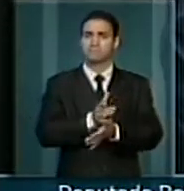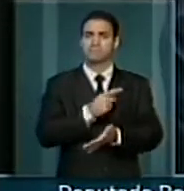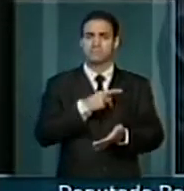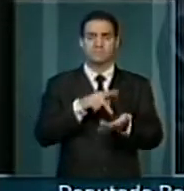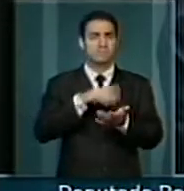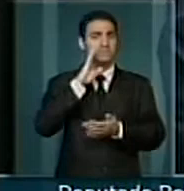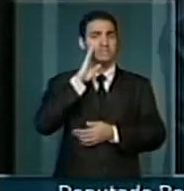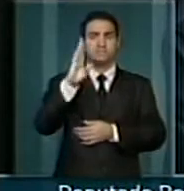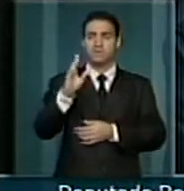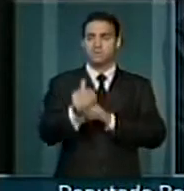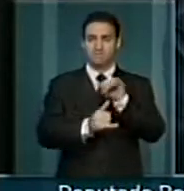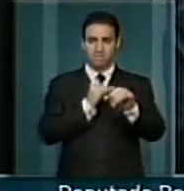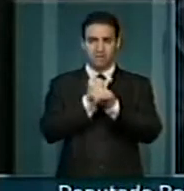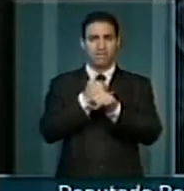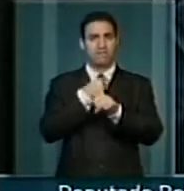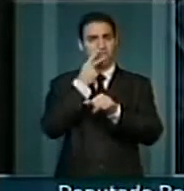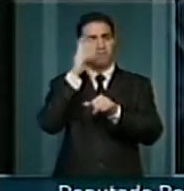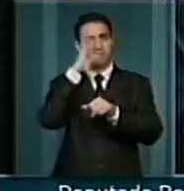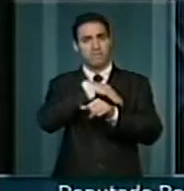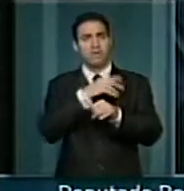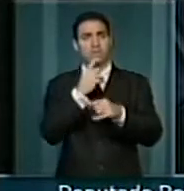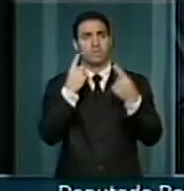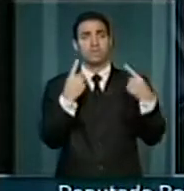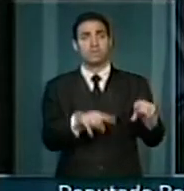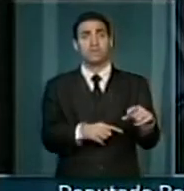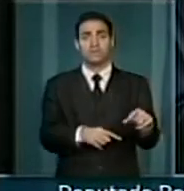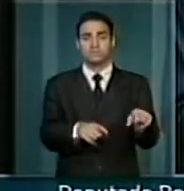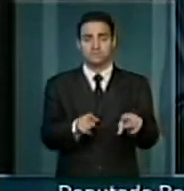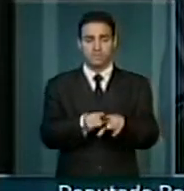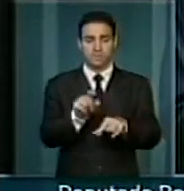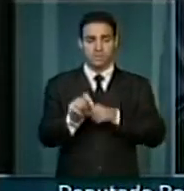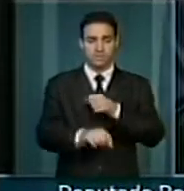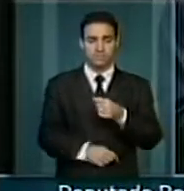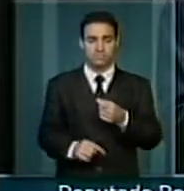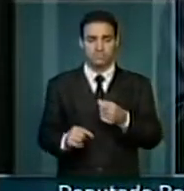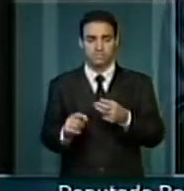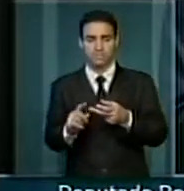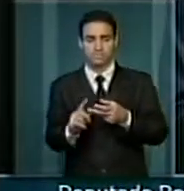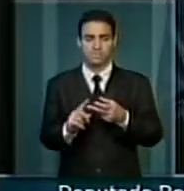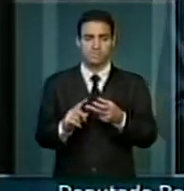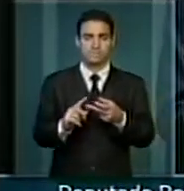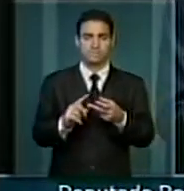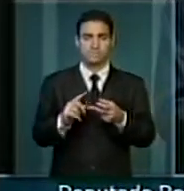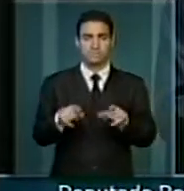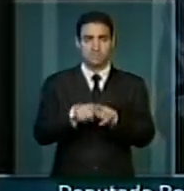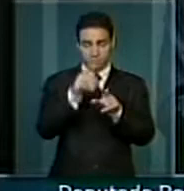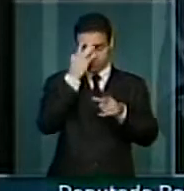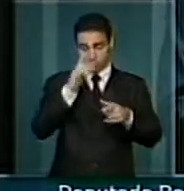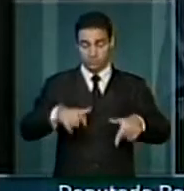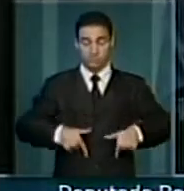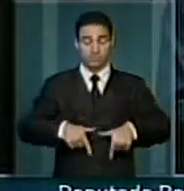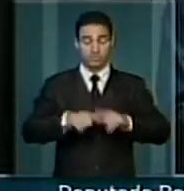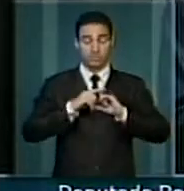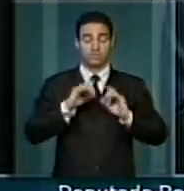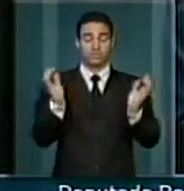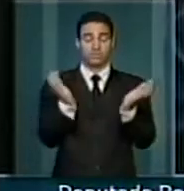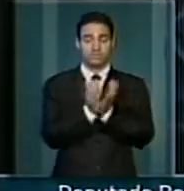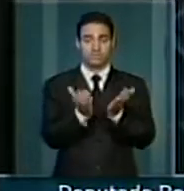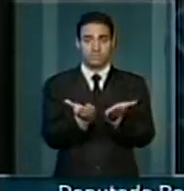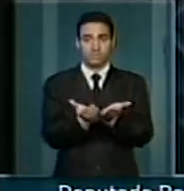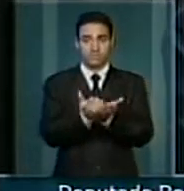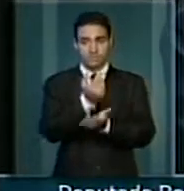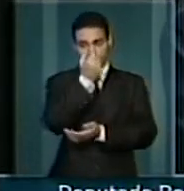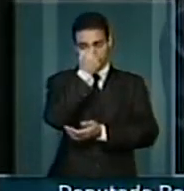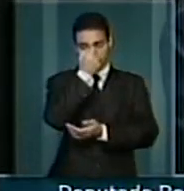pela internet. Agressões no Brasil também são dirigidas aos negros, aos judeus, aos evangélicos e